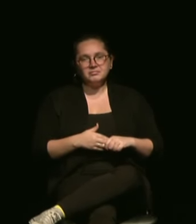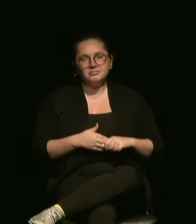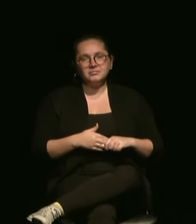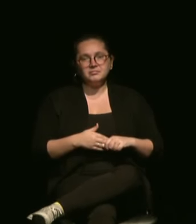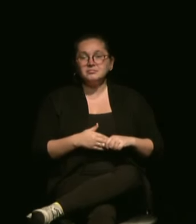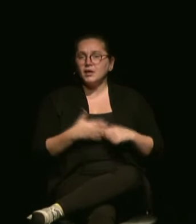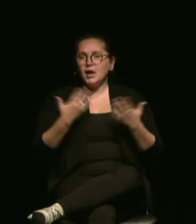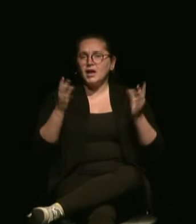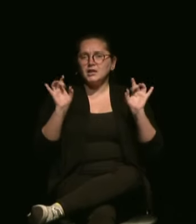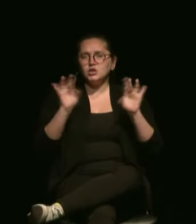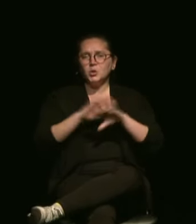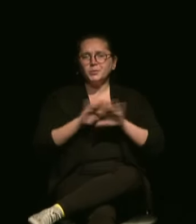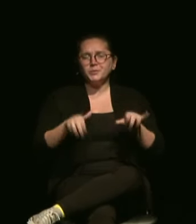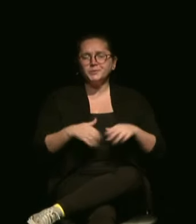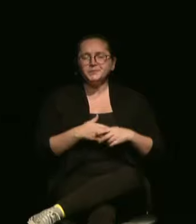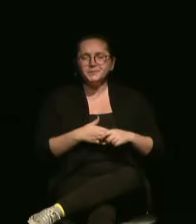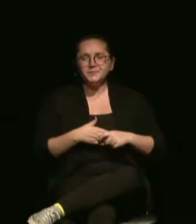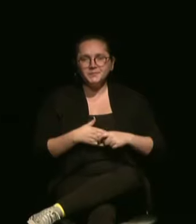Só.